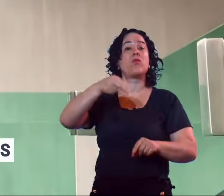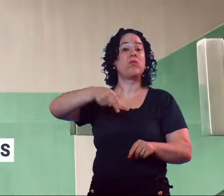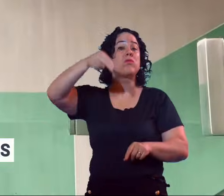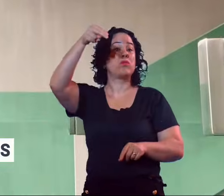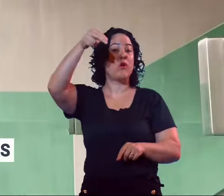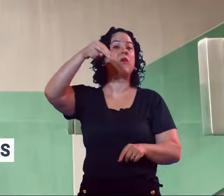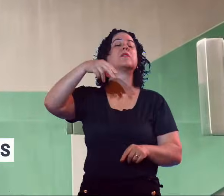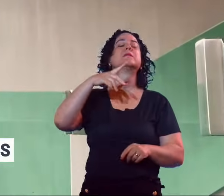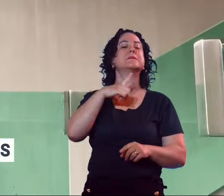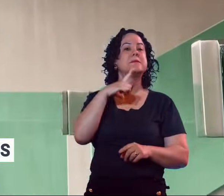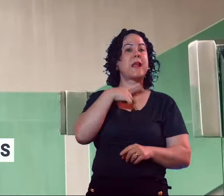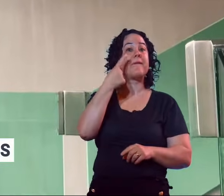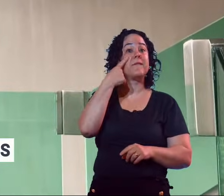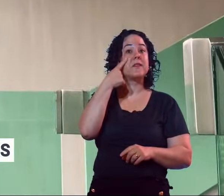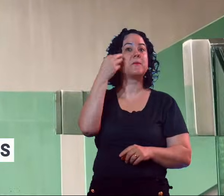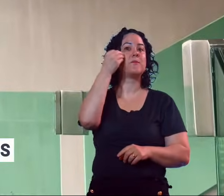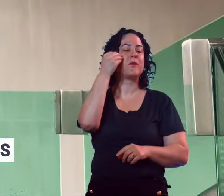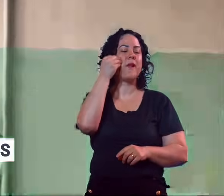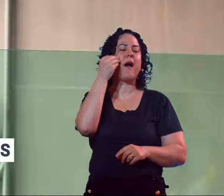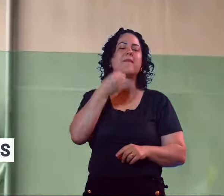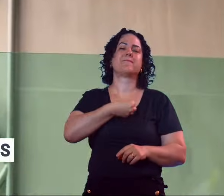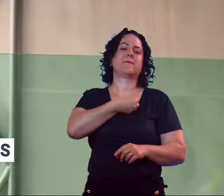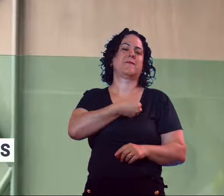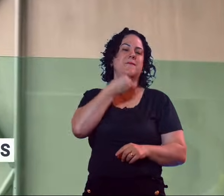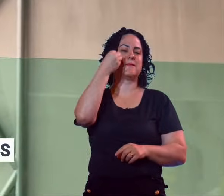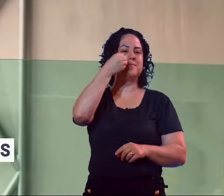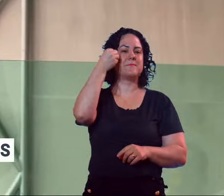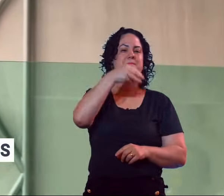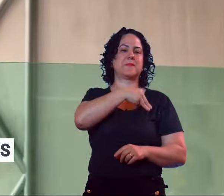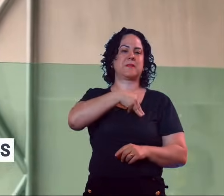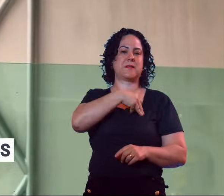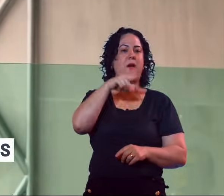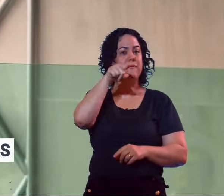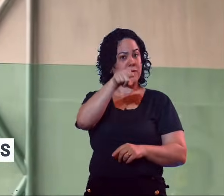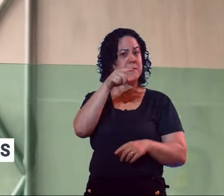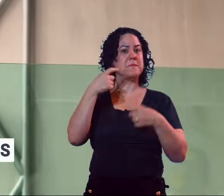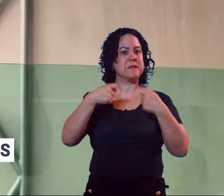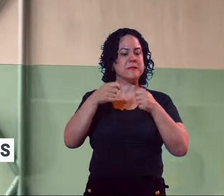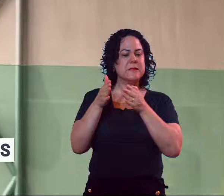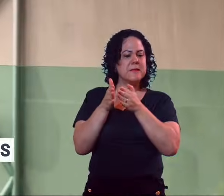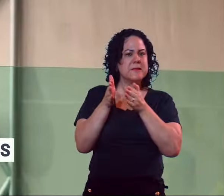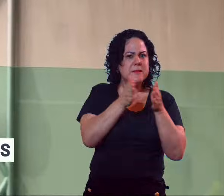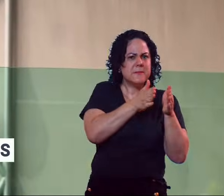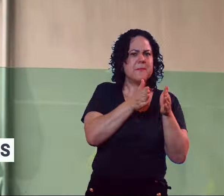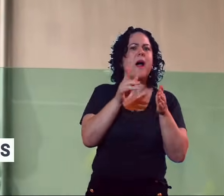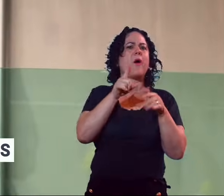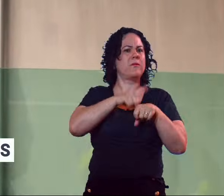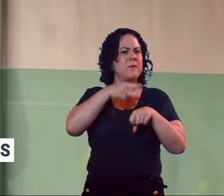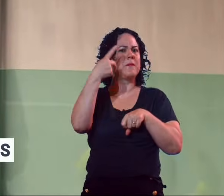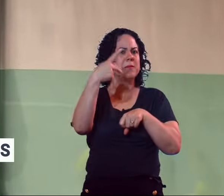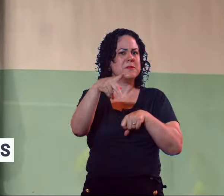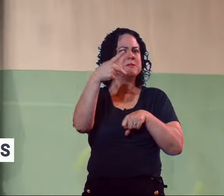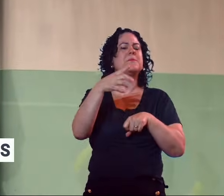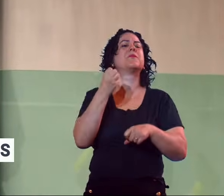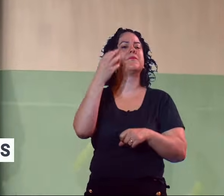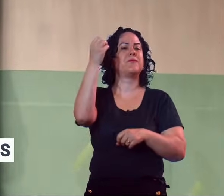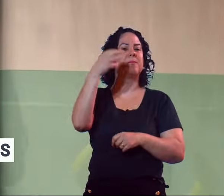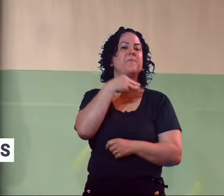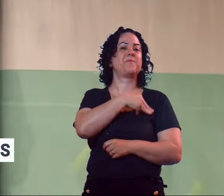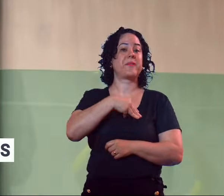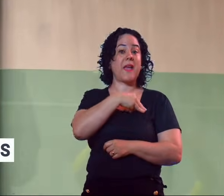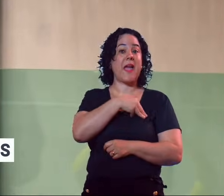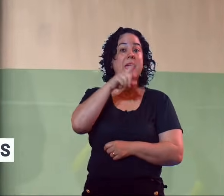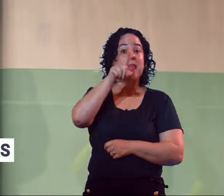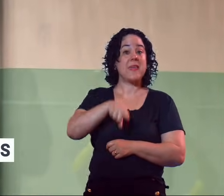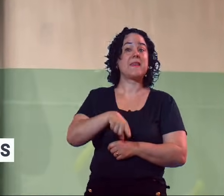oportunidades para você viver o ID de forma prática. Dedique um pouco do seu tempo para a viagem missionária. São viagens que realmente transformam vidas,